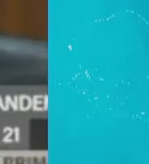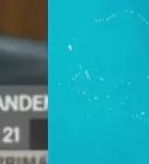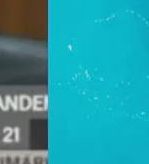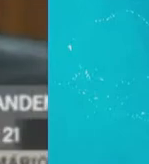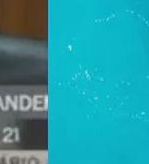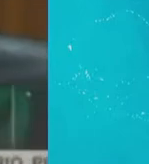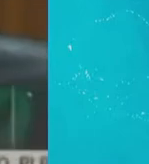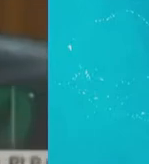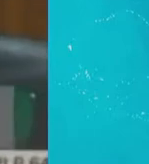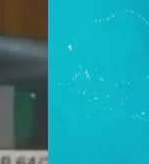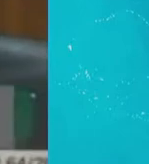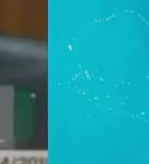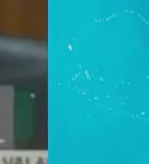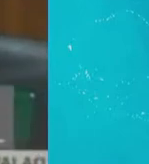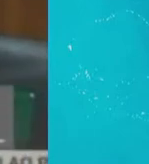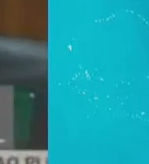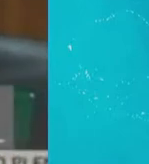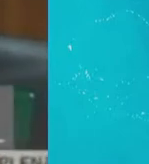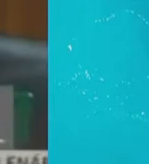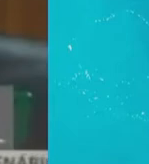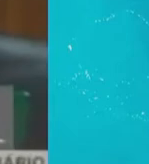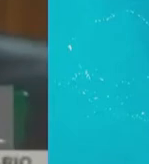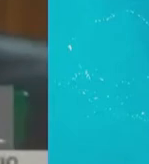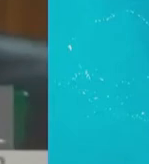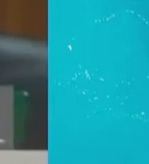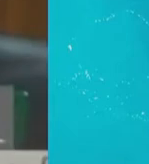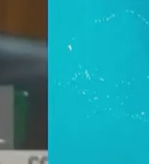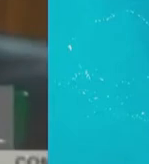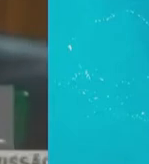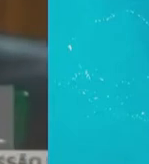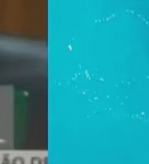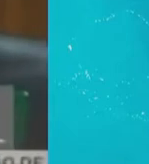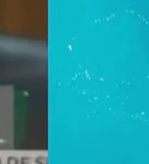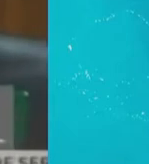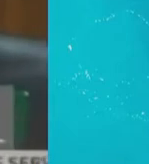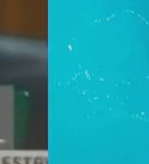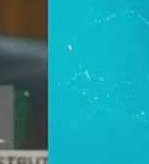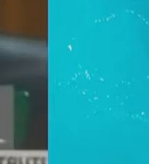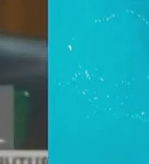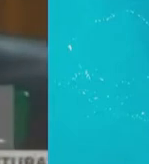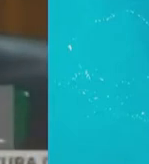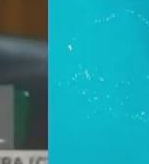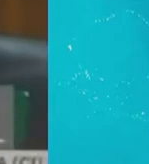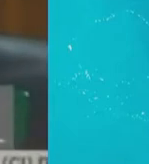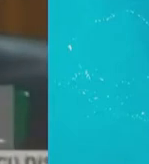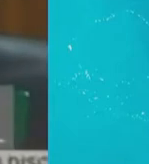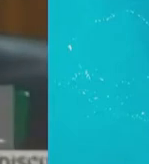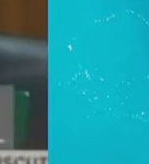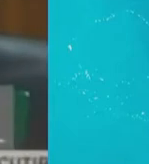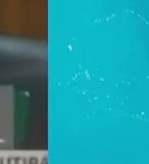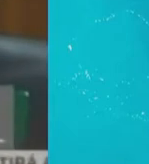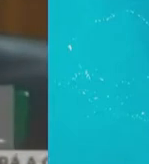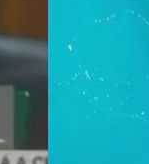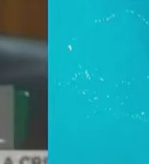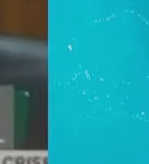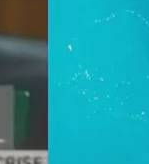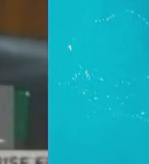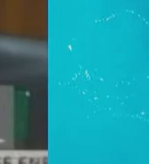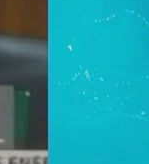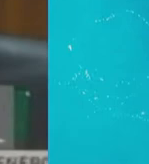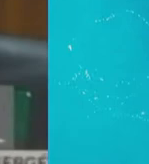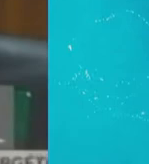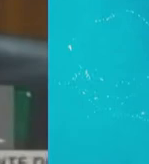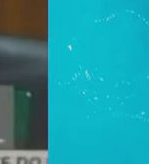somando 38 bilhões. Imagine se essa CPI tivesse conseguido ir para os estados, para os